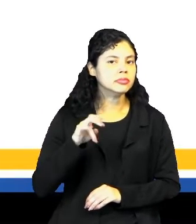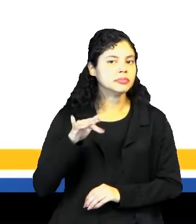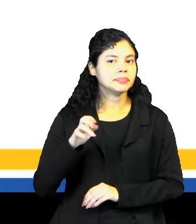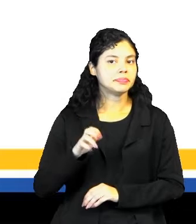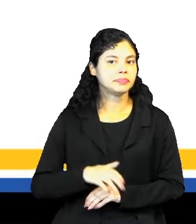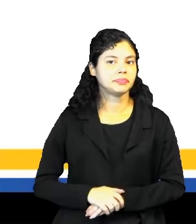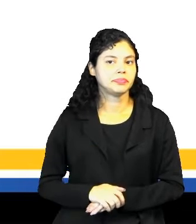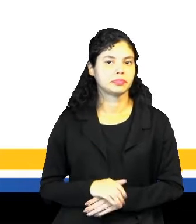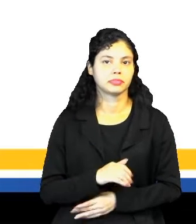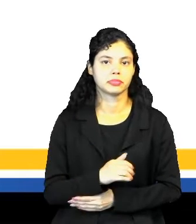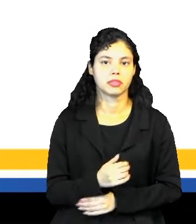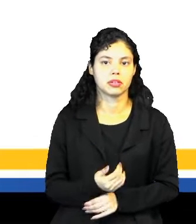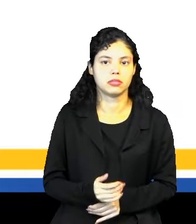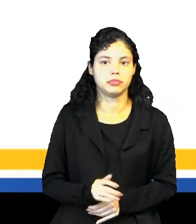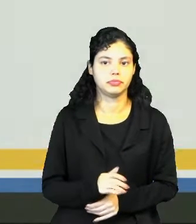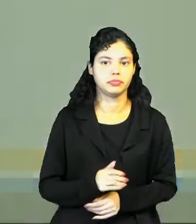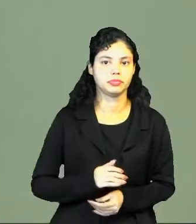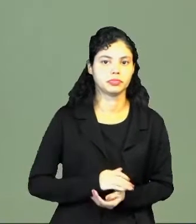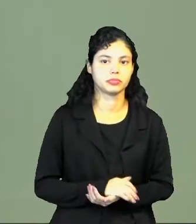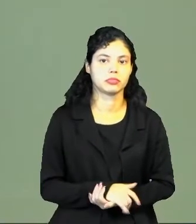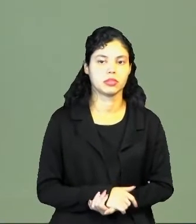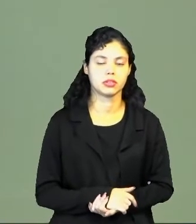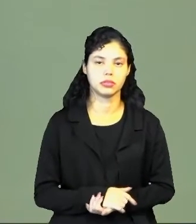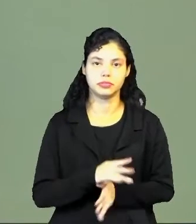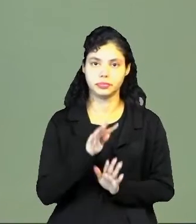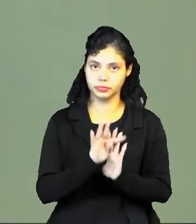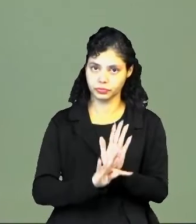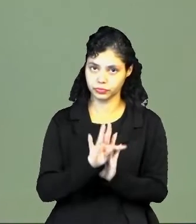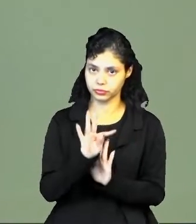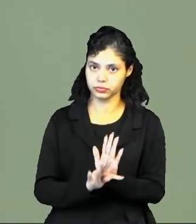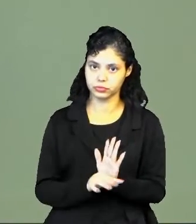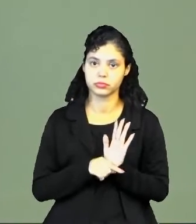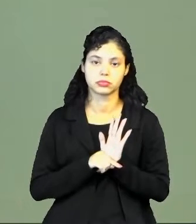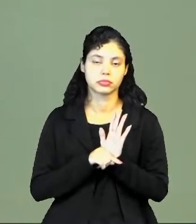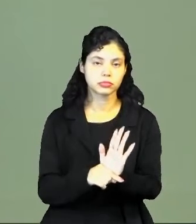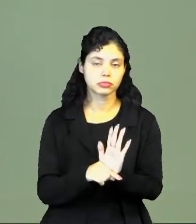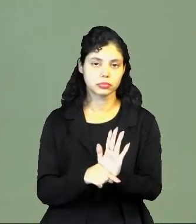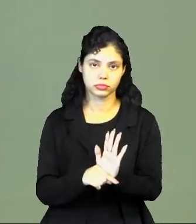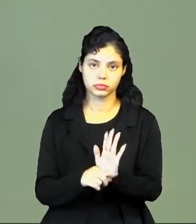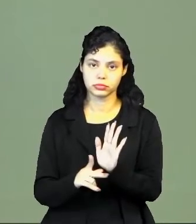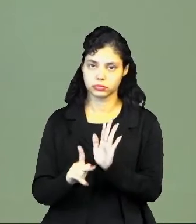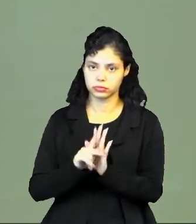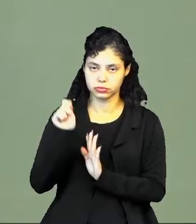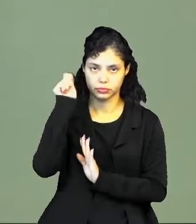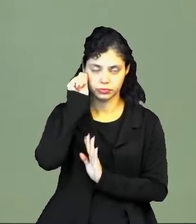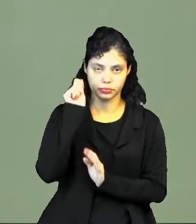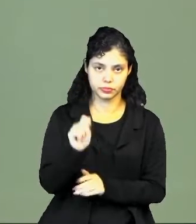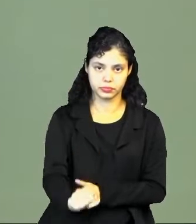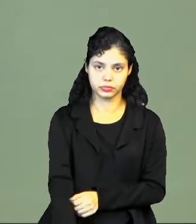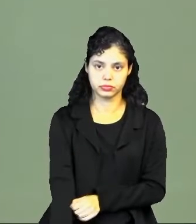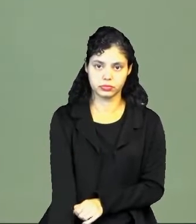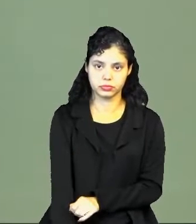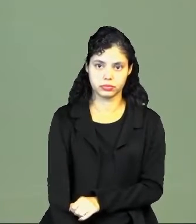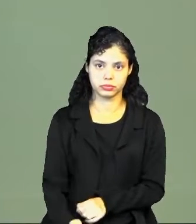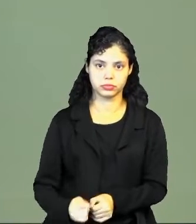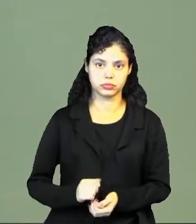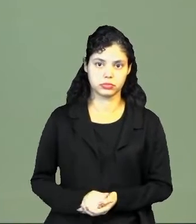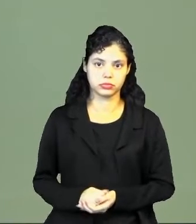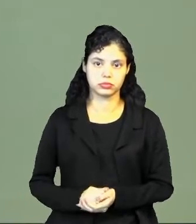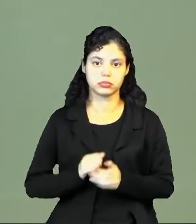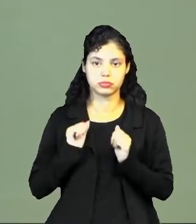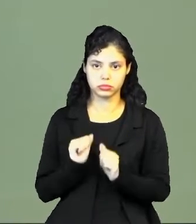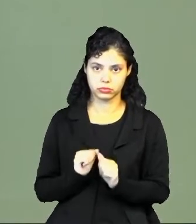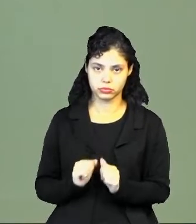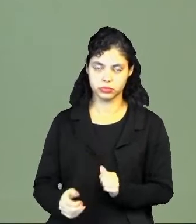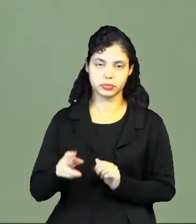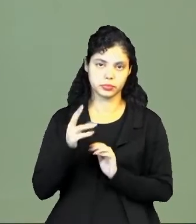onisciente, tá? A voz do texto não representa a voz do autor, ok? Então, a gente está